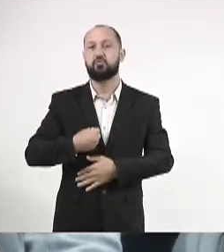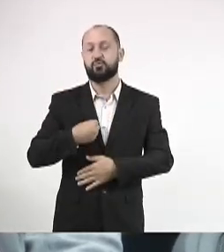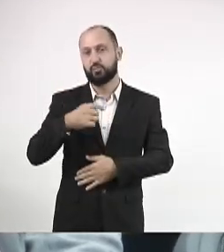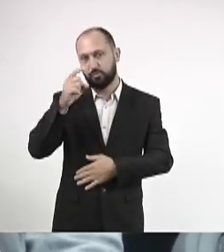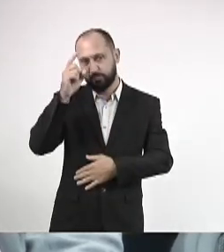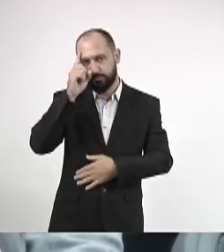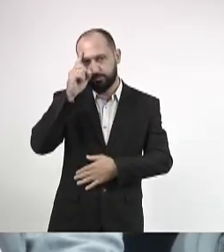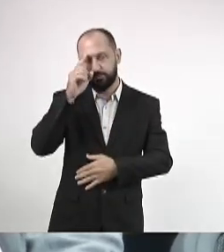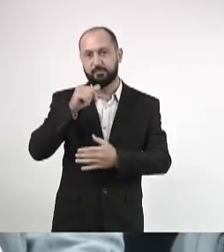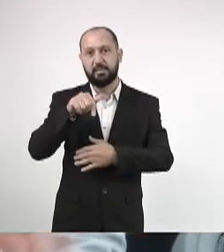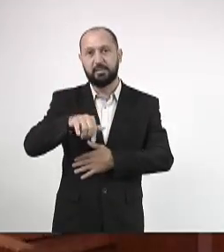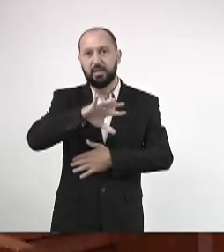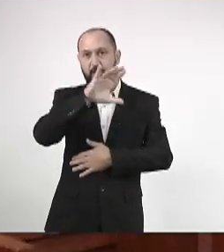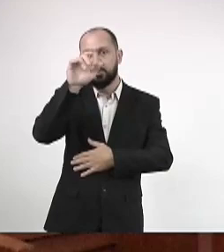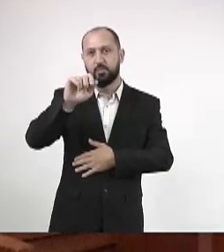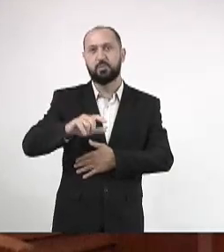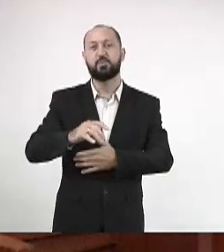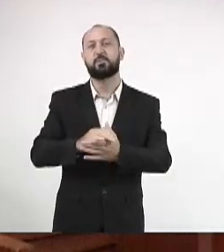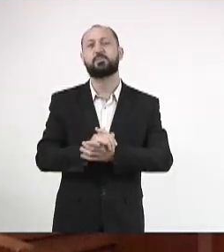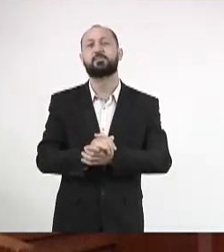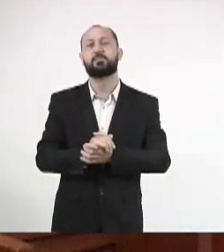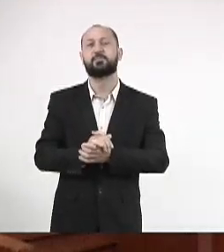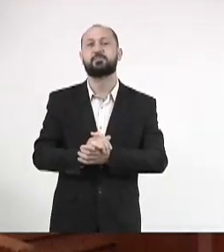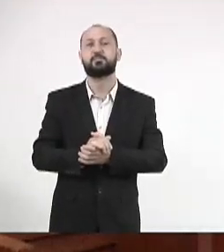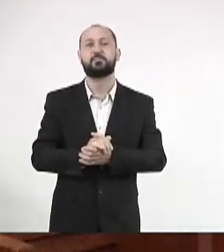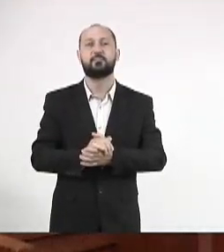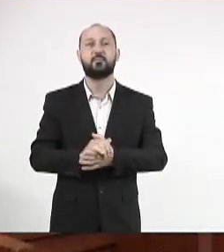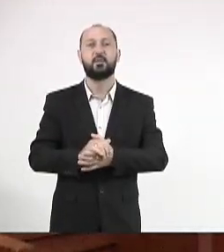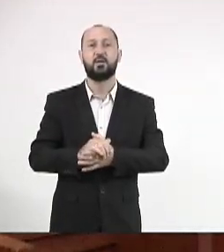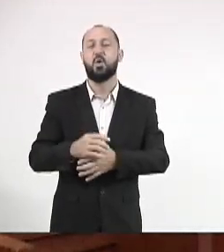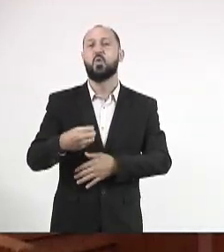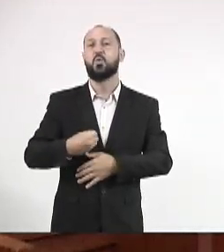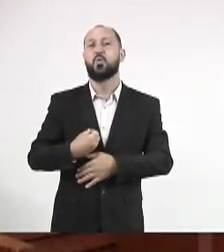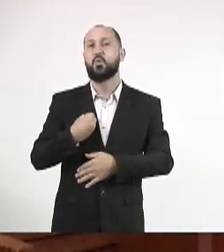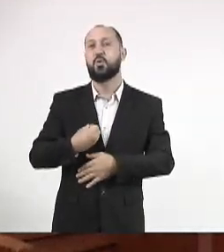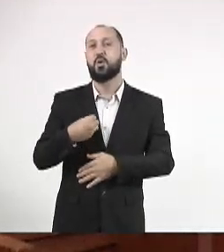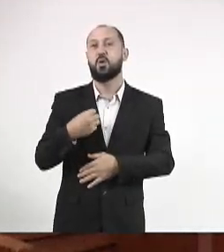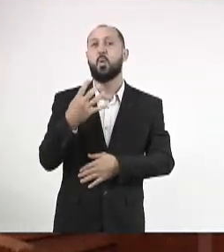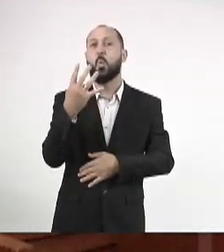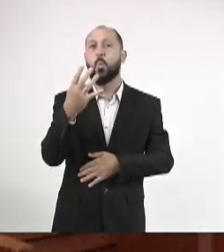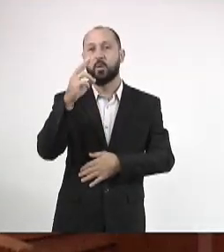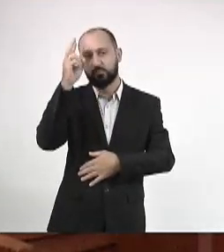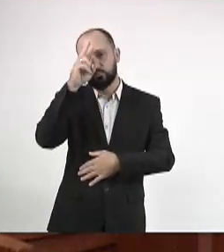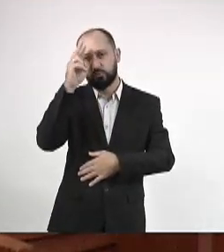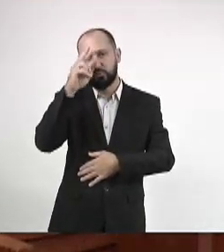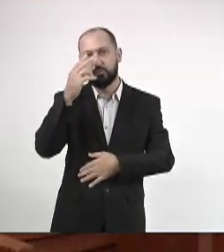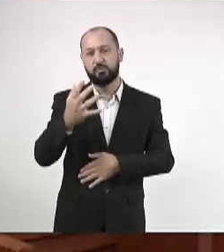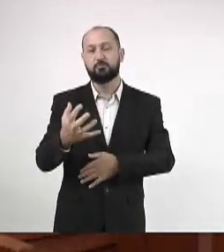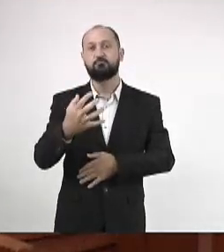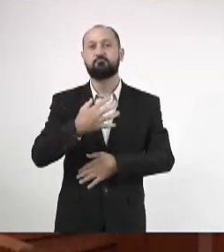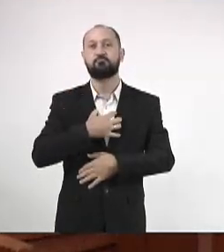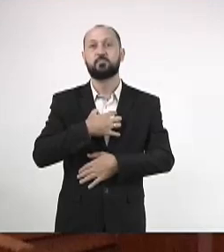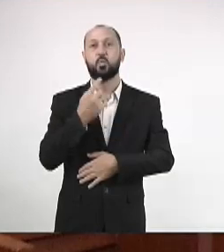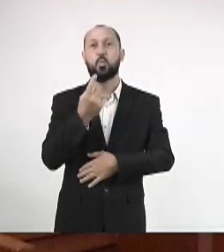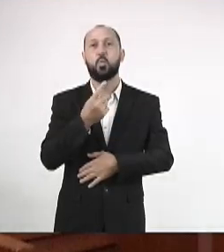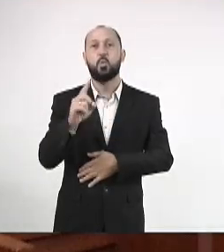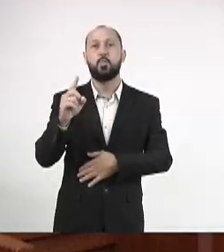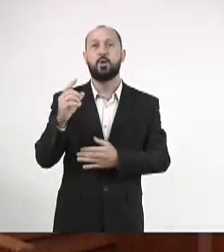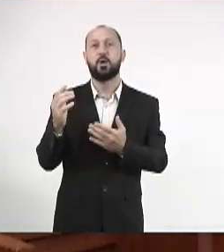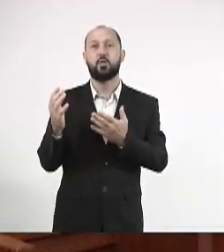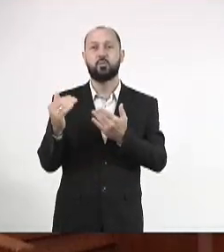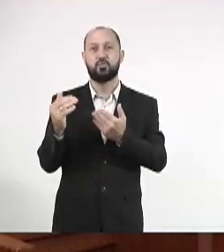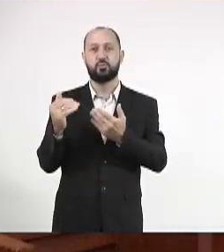dias. Aqui no Mato Grosso do Sul, eu vivenciei e ouvi 4 histórias que me chocaram muito. Uma delas, uma